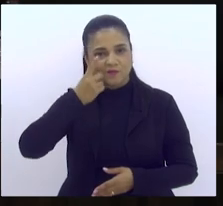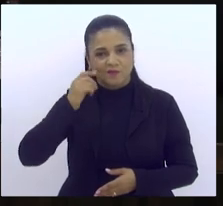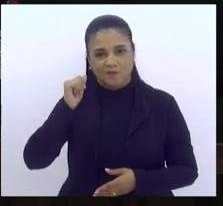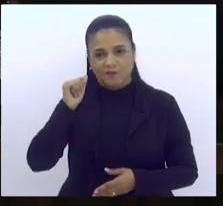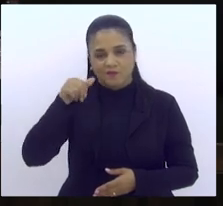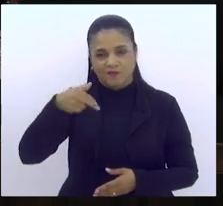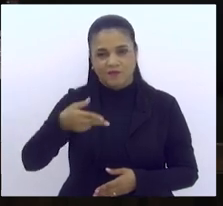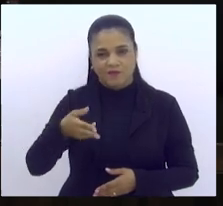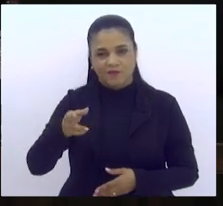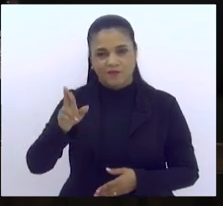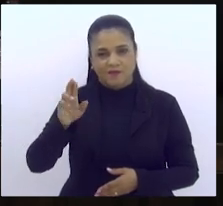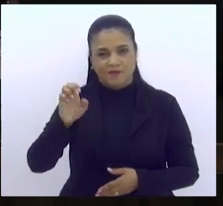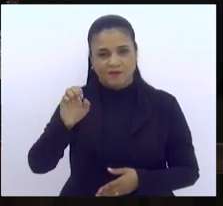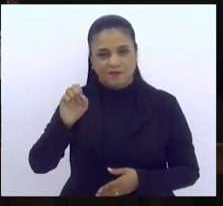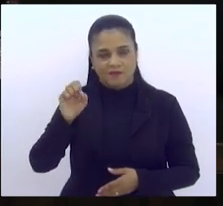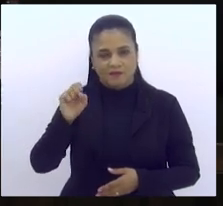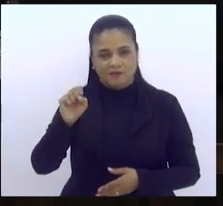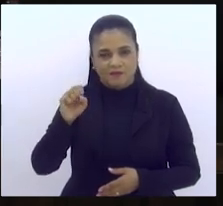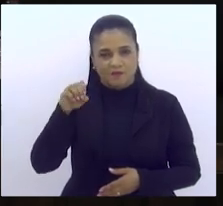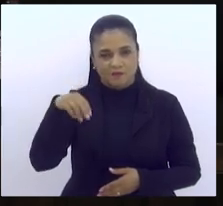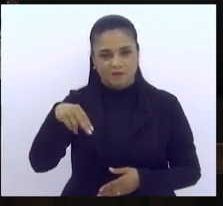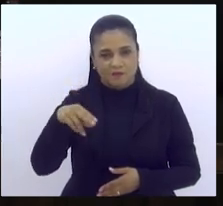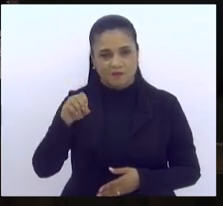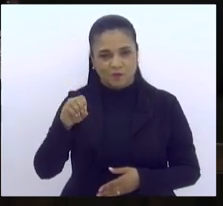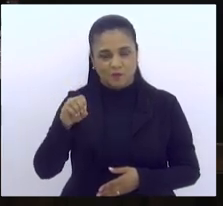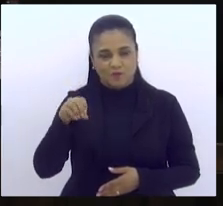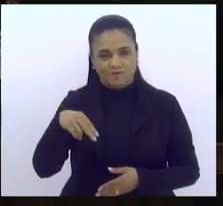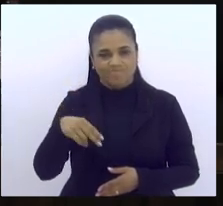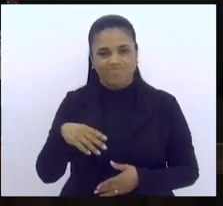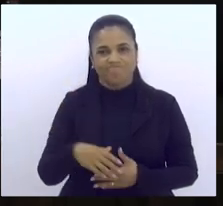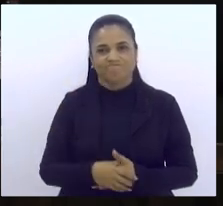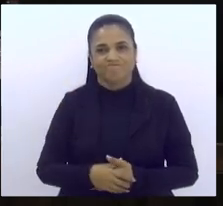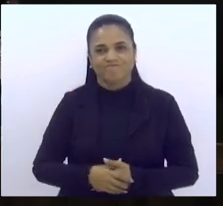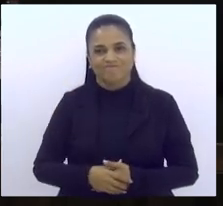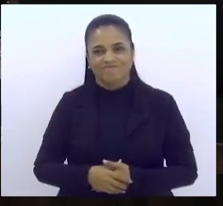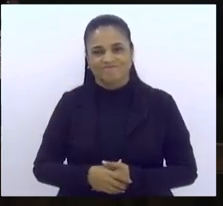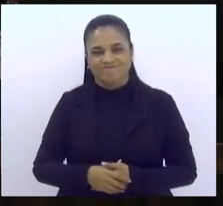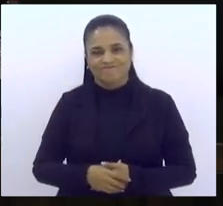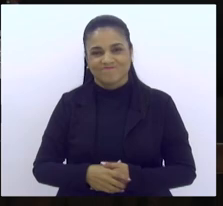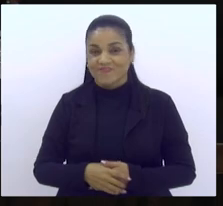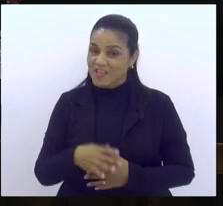Anderson Moraes, por favor. Saúde.